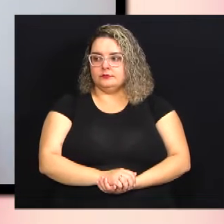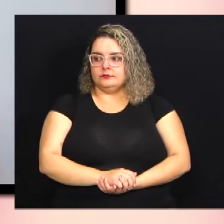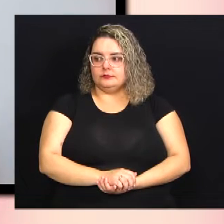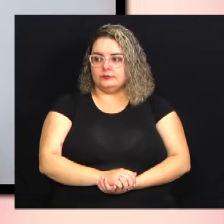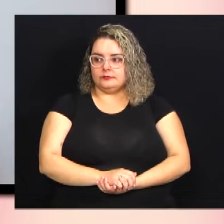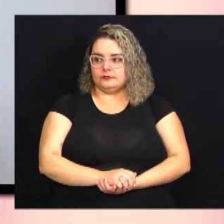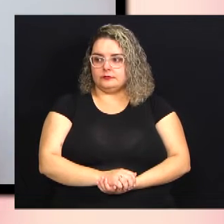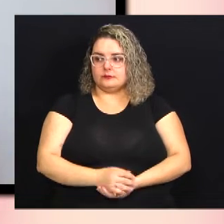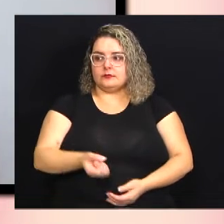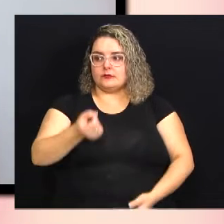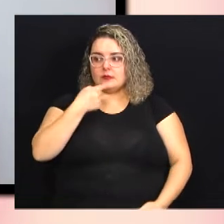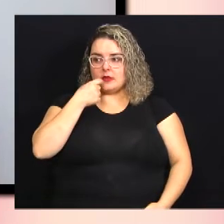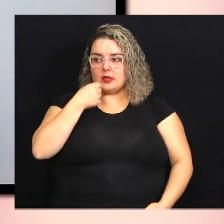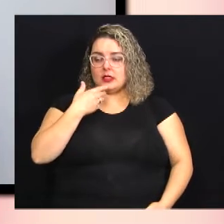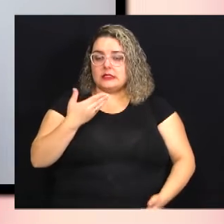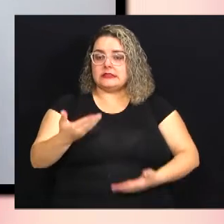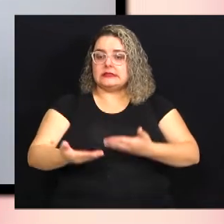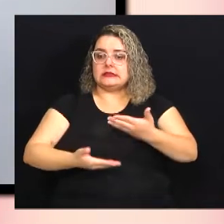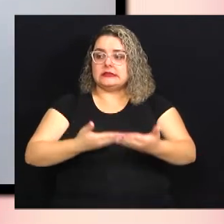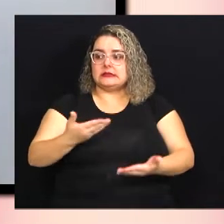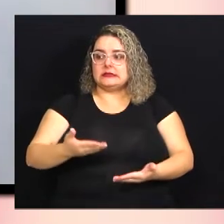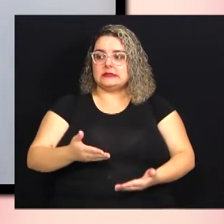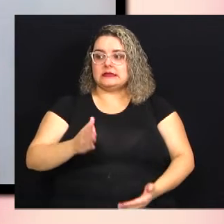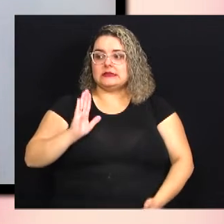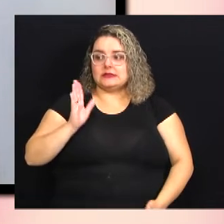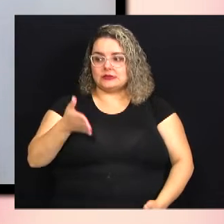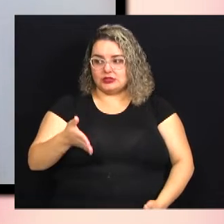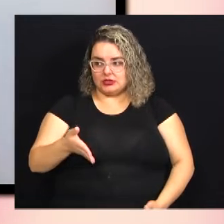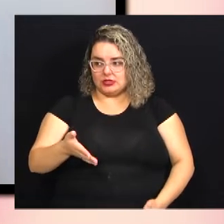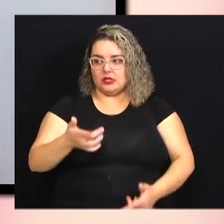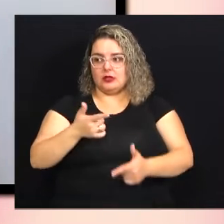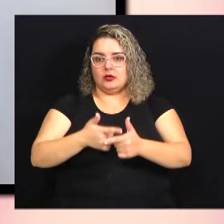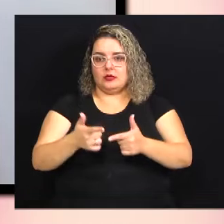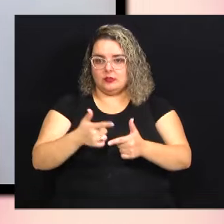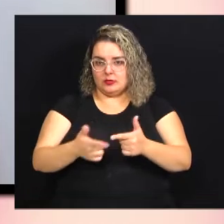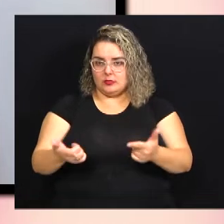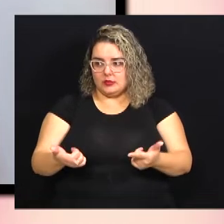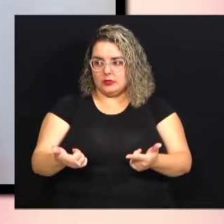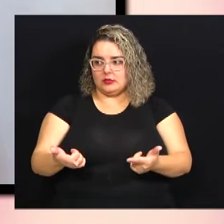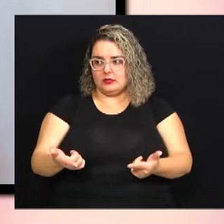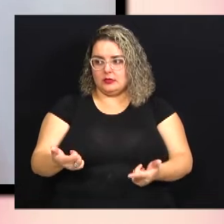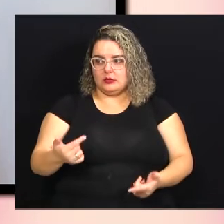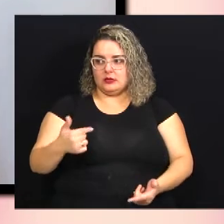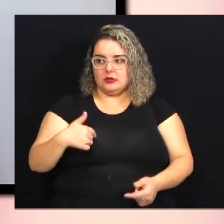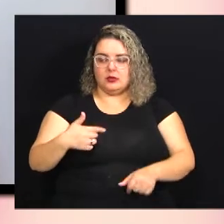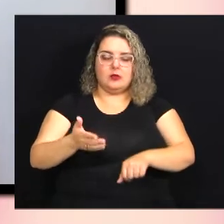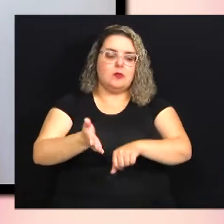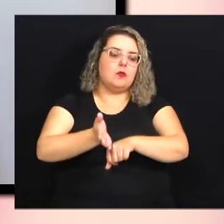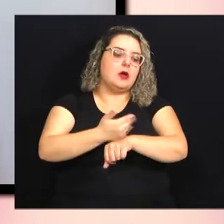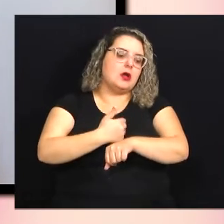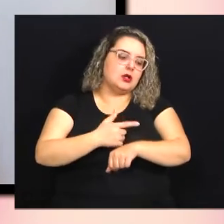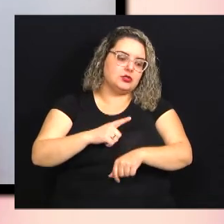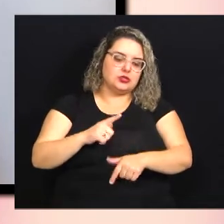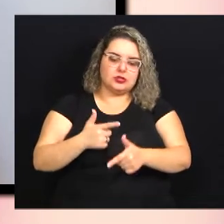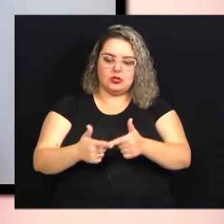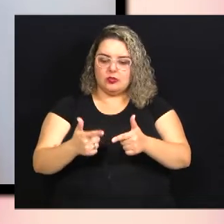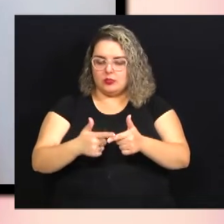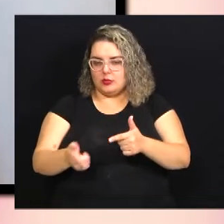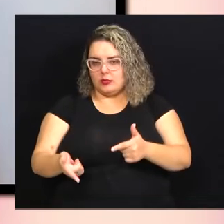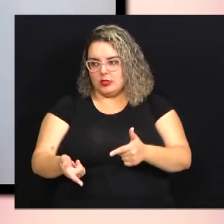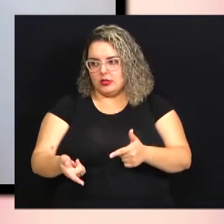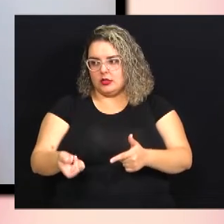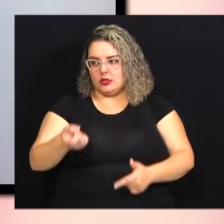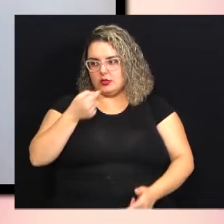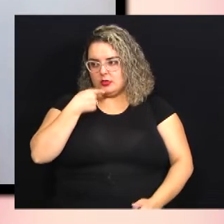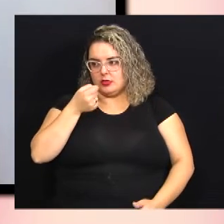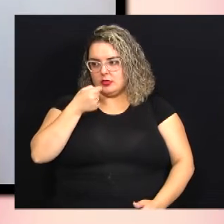O remédio serve para quem já está com o problema. Não adianta eu, antes de ter o problema, eu